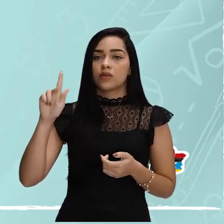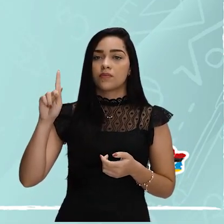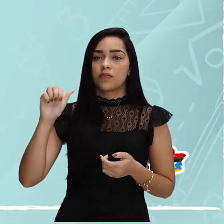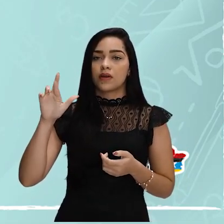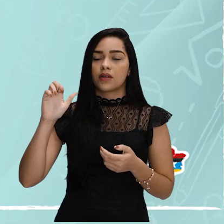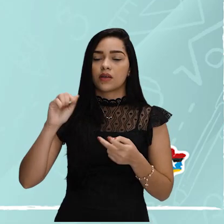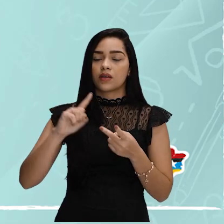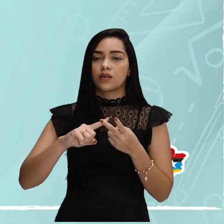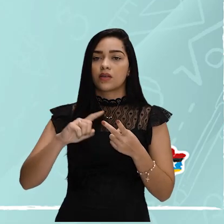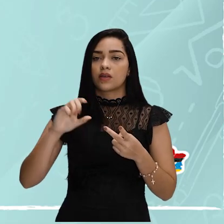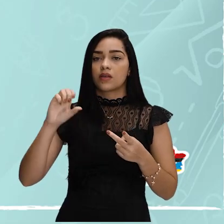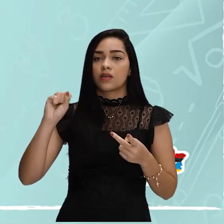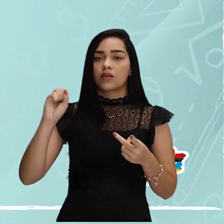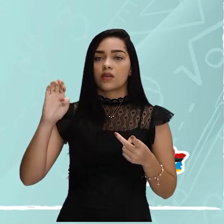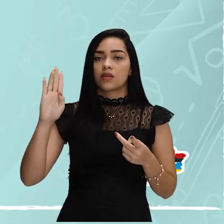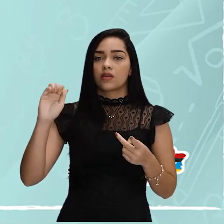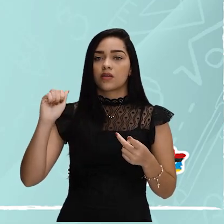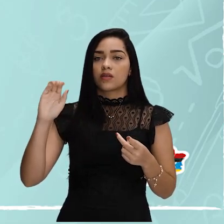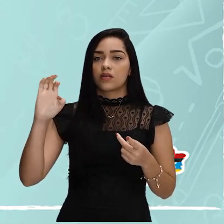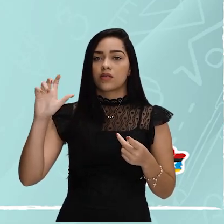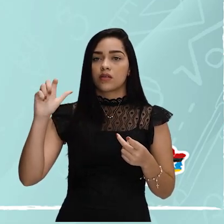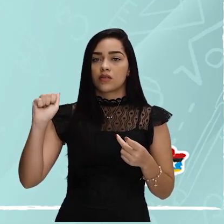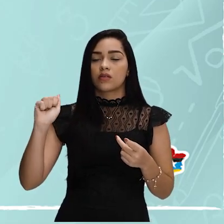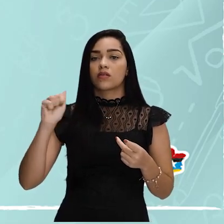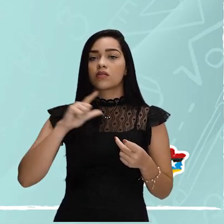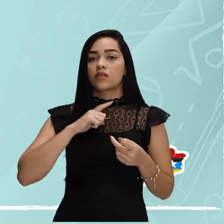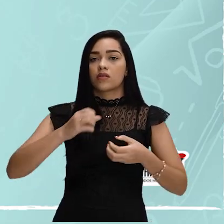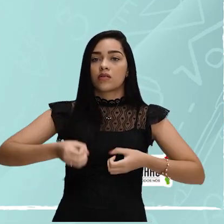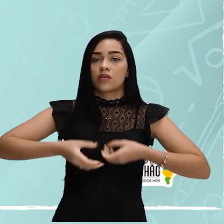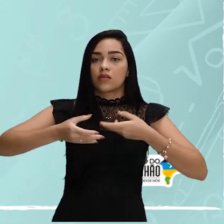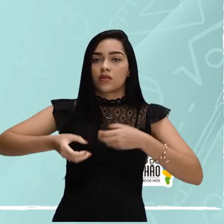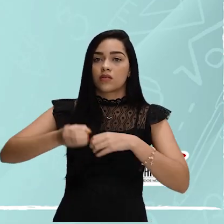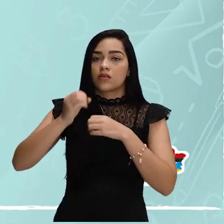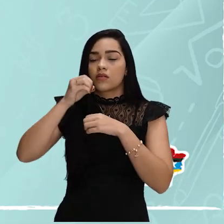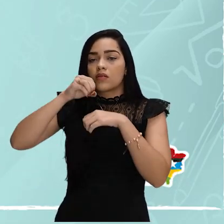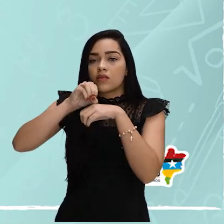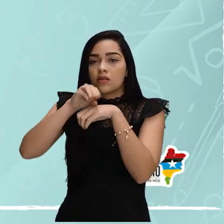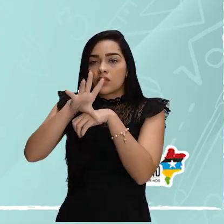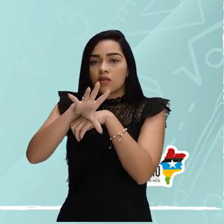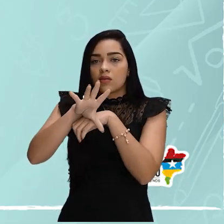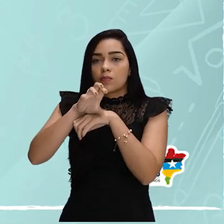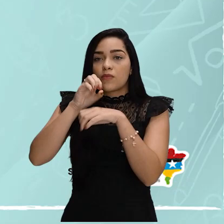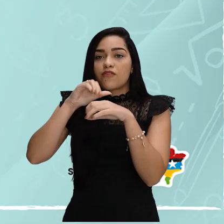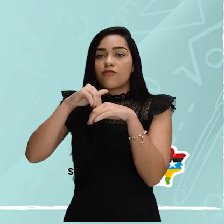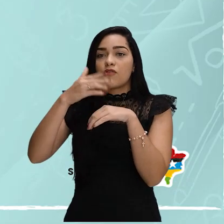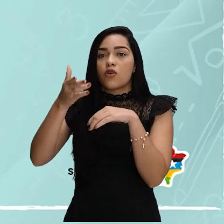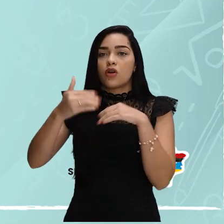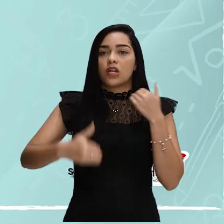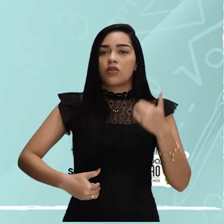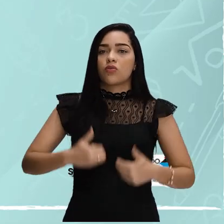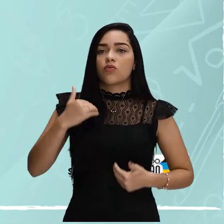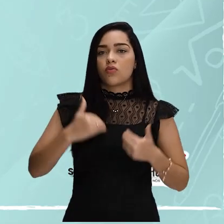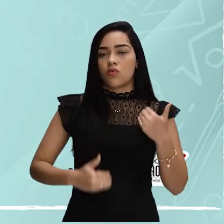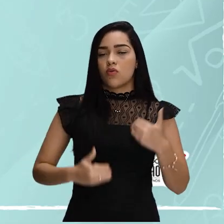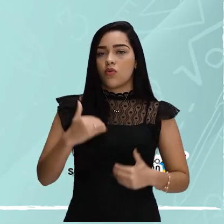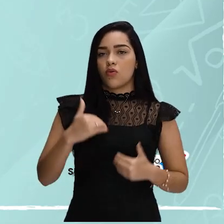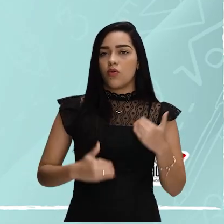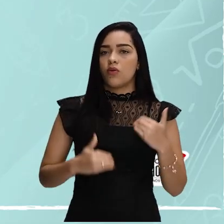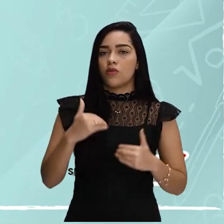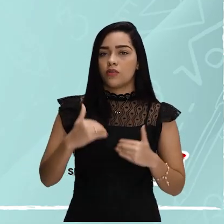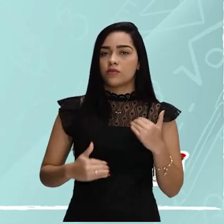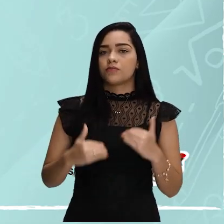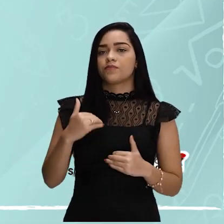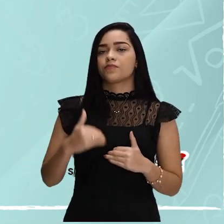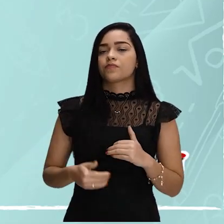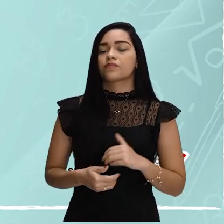sebácea. Gente, glândula exócrina são glândulas que produzem secreções, né? Essas secreções, elas